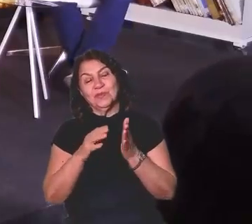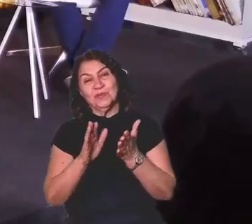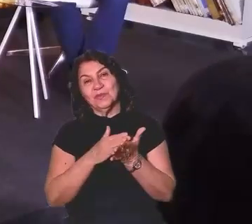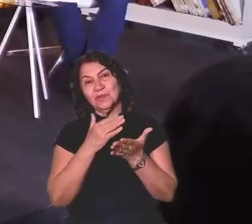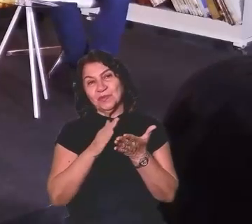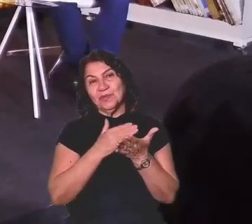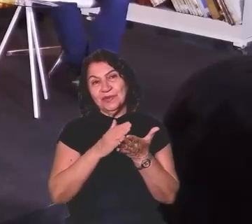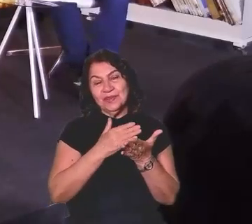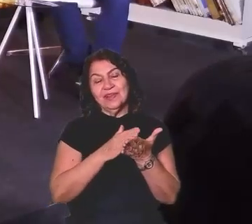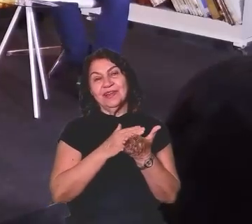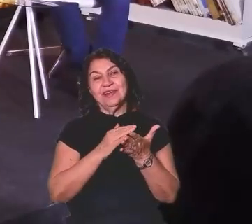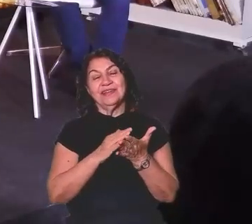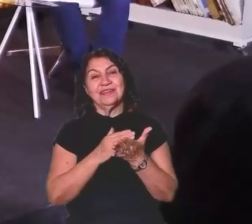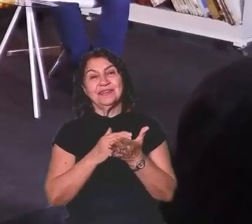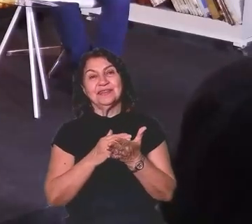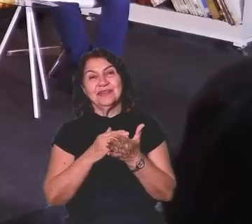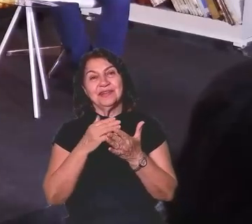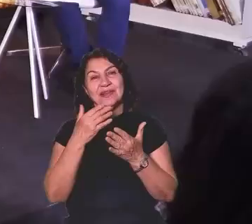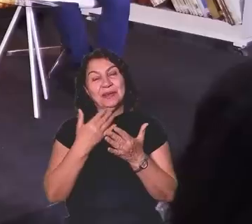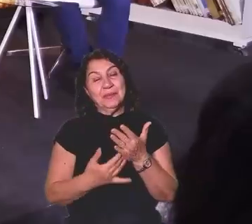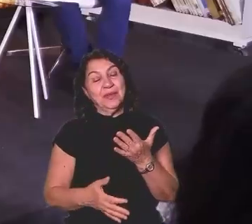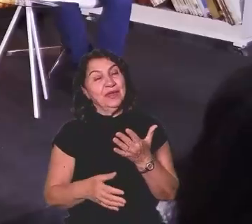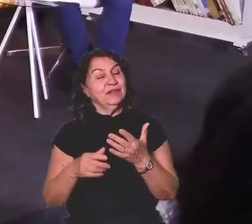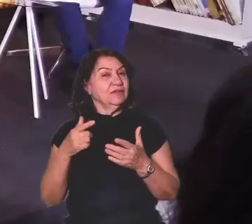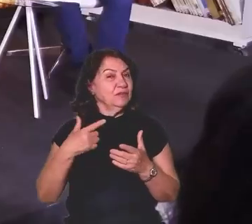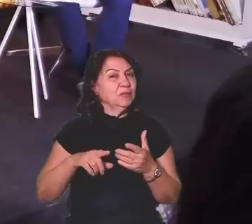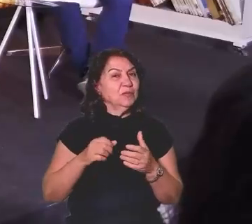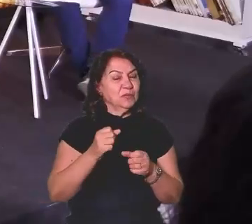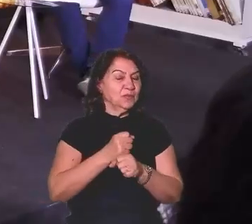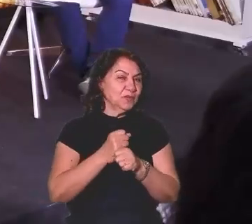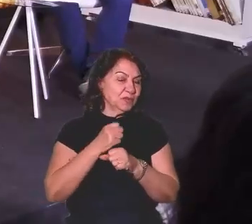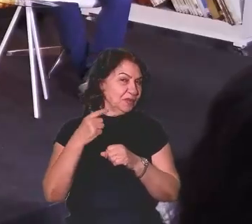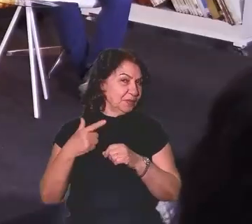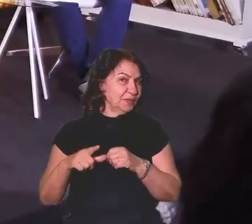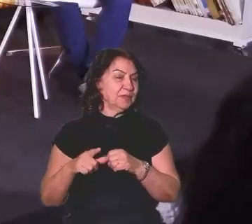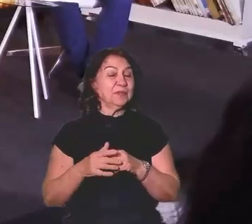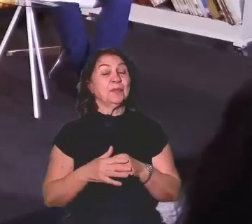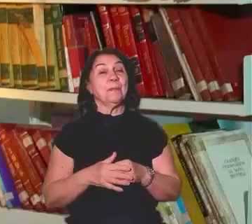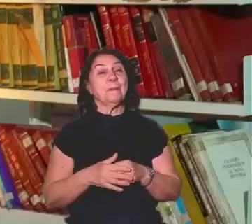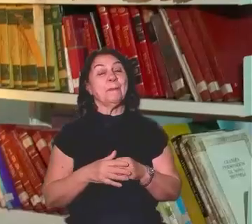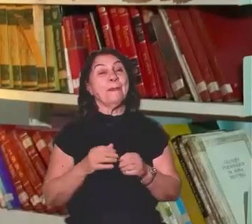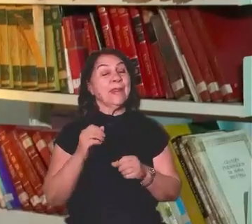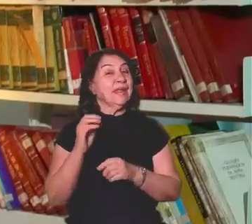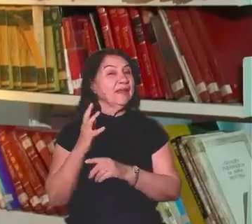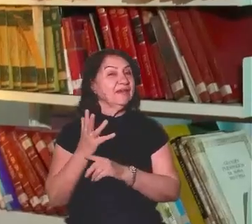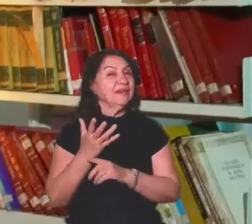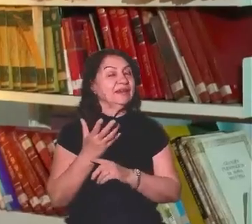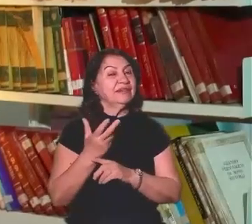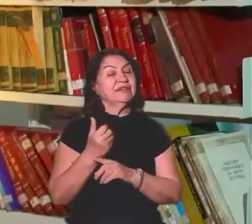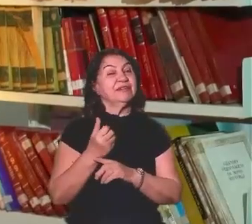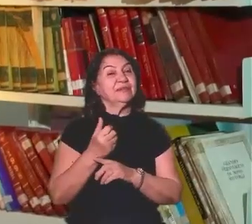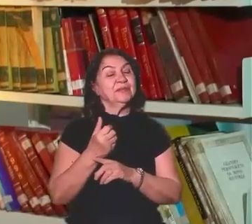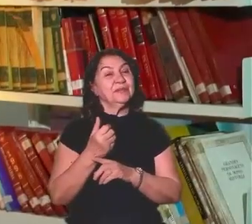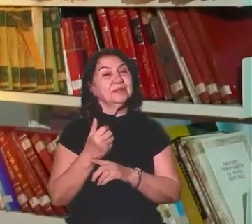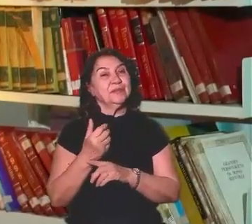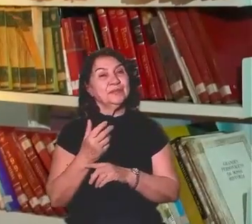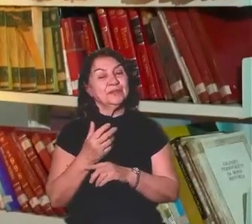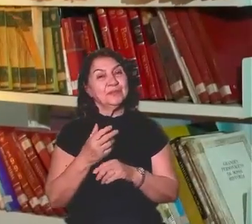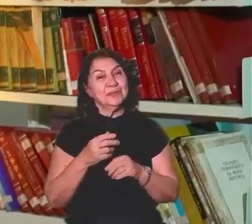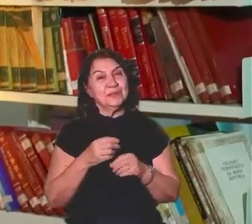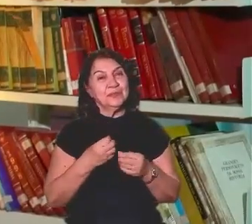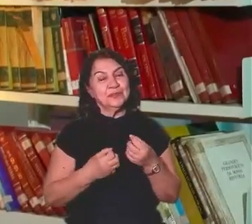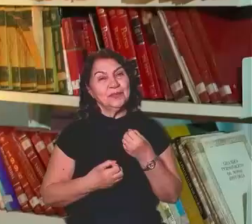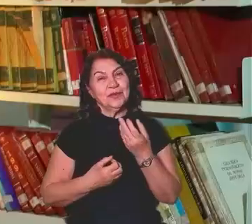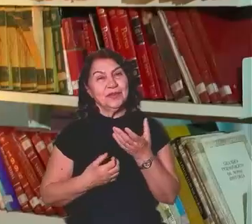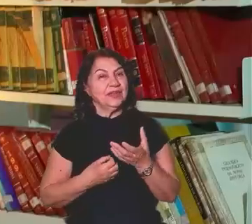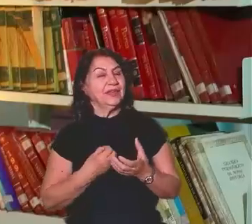matéria que dá bomba, tem essa coisa toda, mas aí lá dentro tem um professor de música, lá dentro vai um artista, um poeta, né? E eu